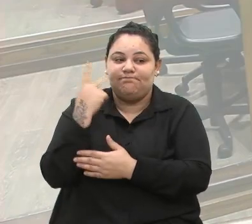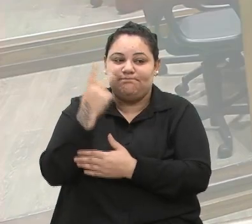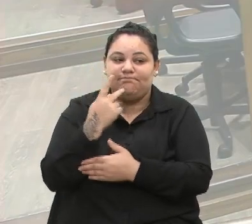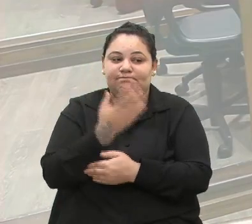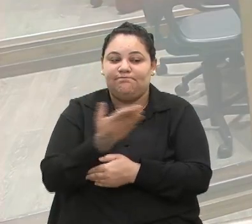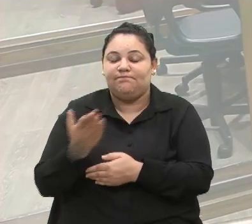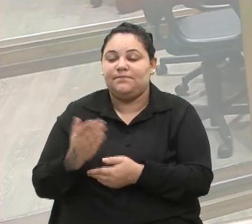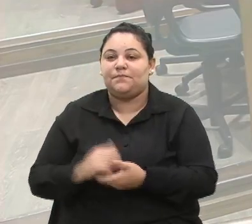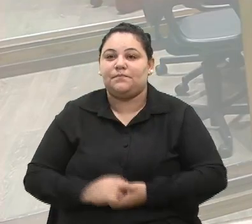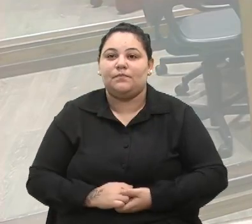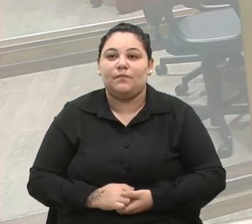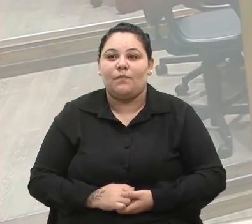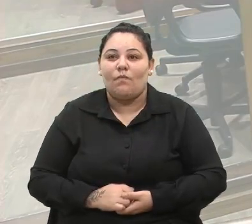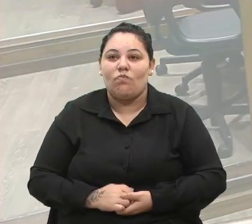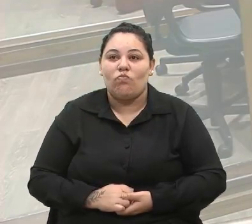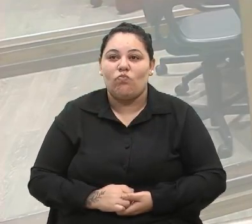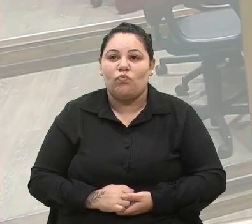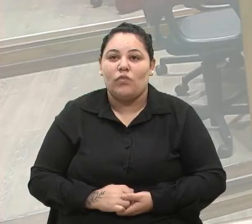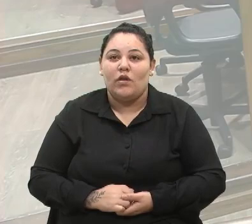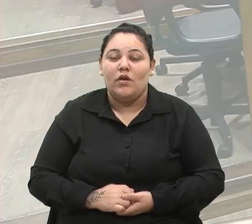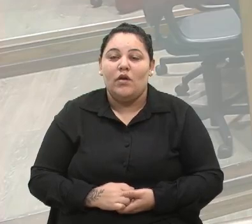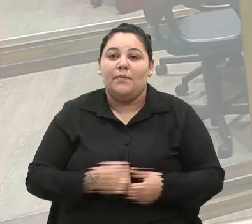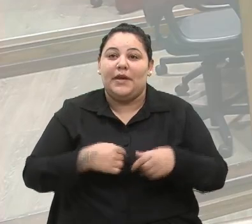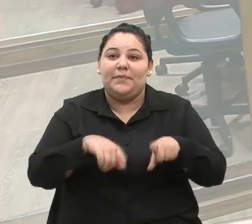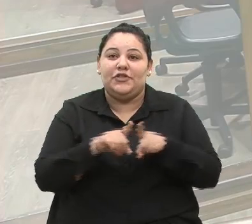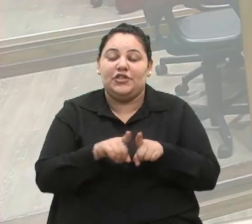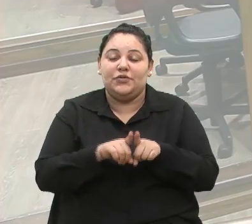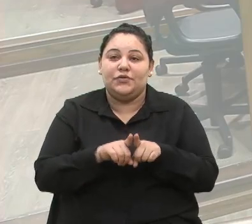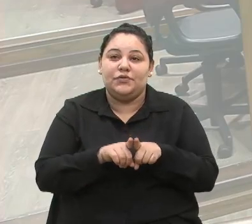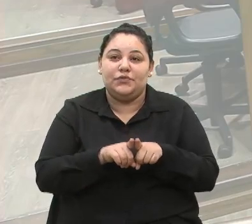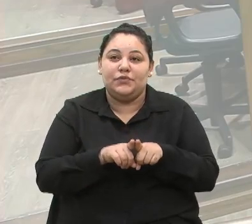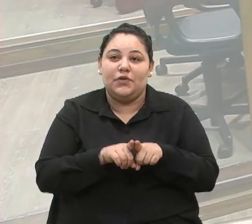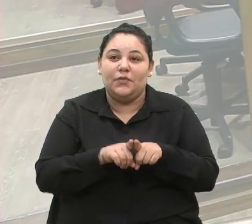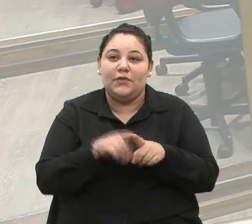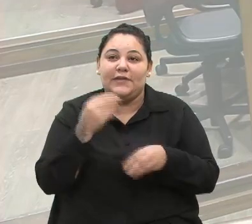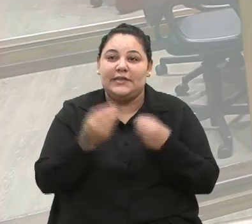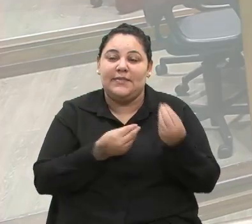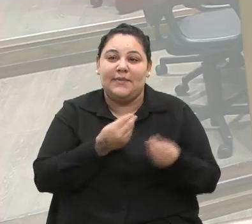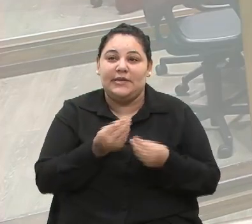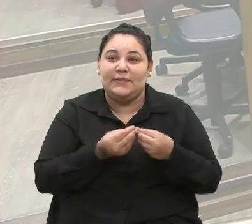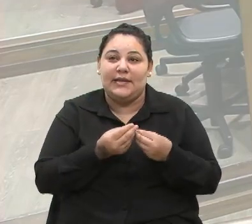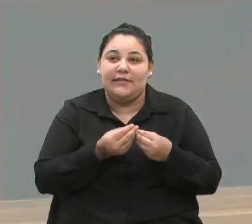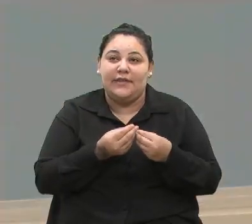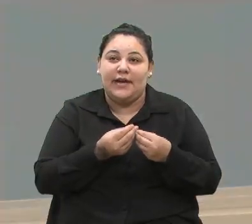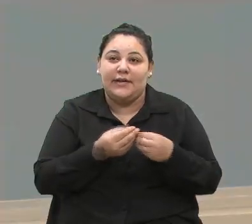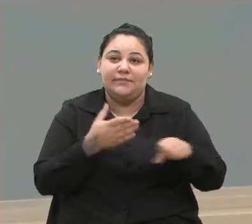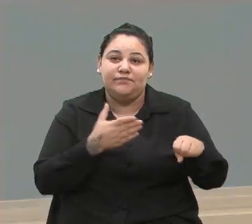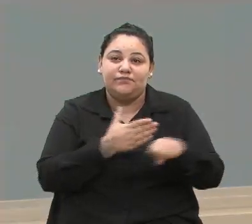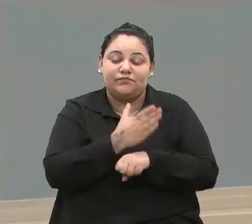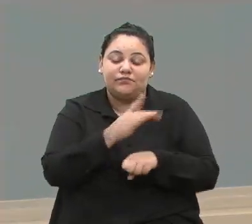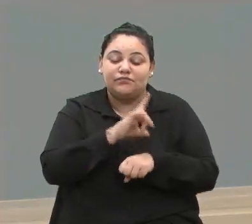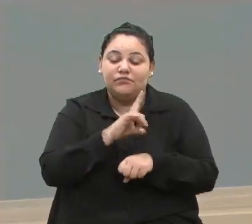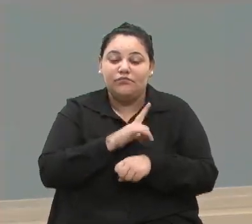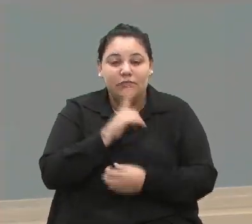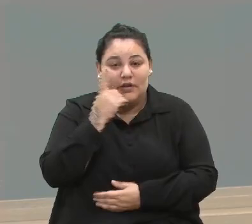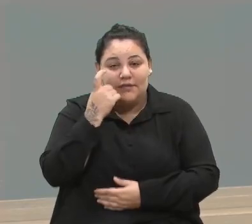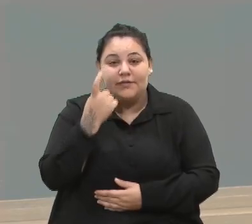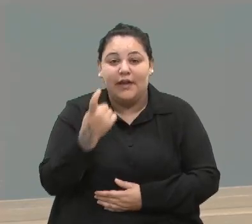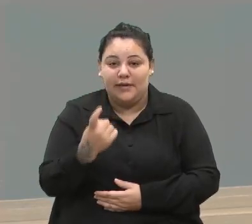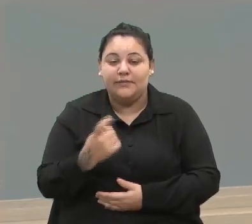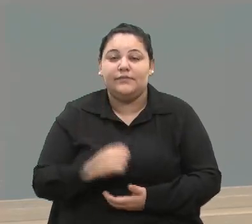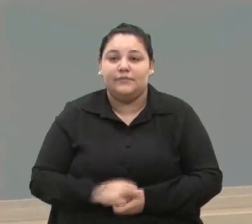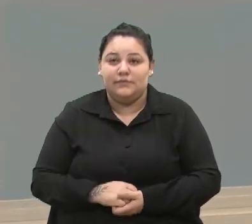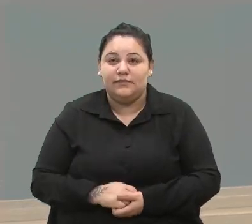Bom, já foi colocado aqui, com certeza nós votaremos favorável, porque nós temos muito interesse em